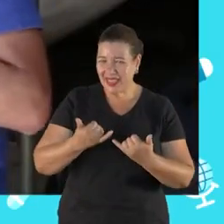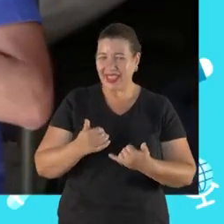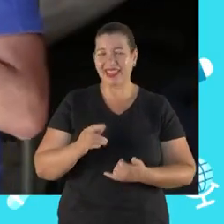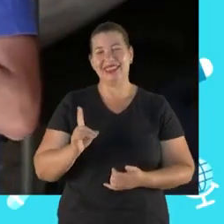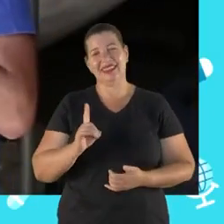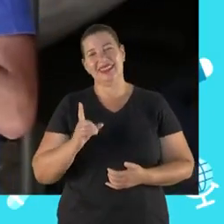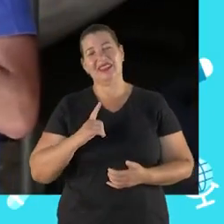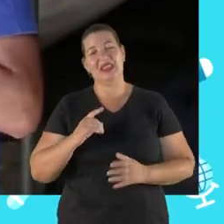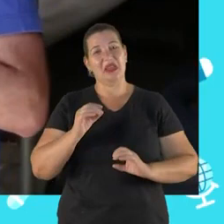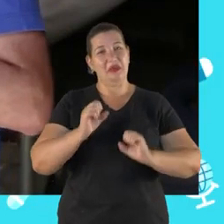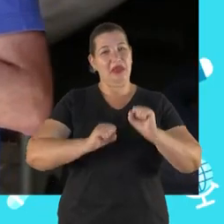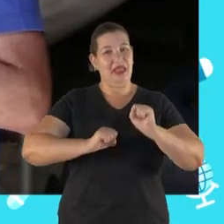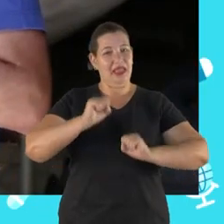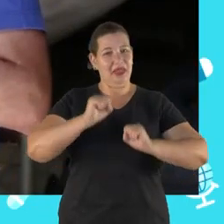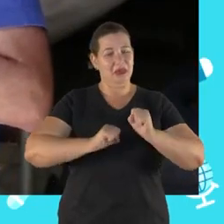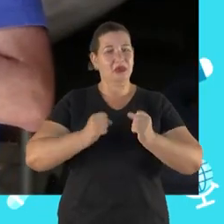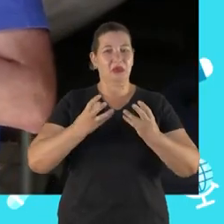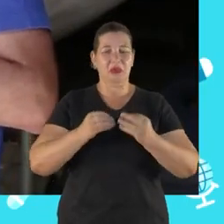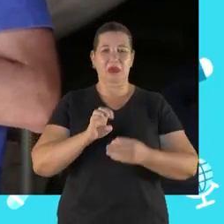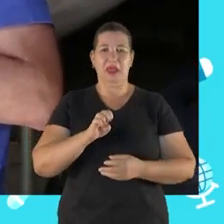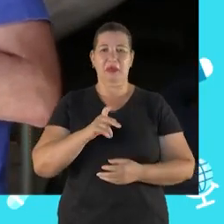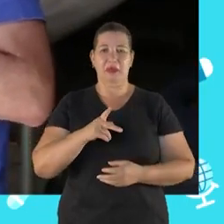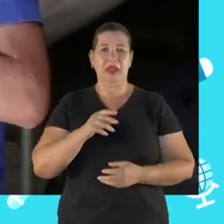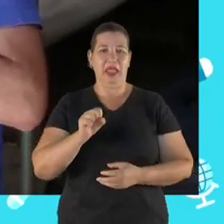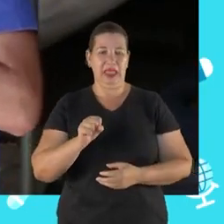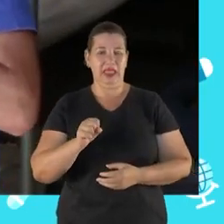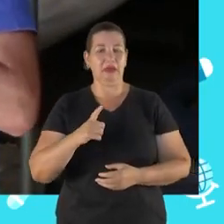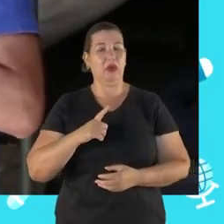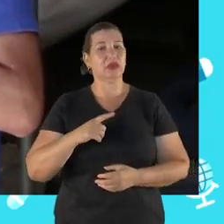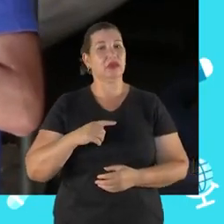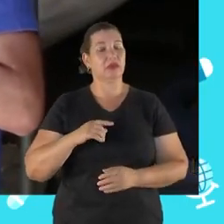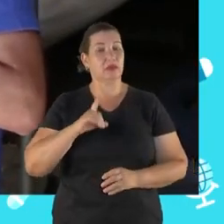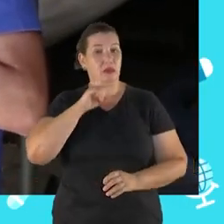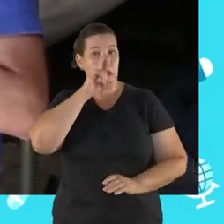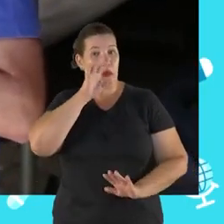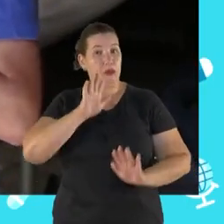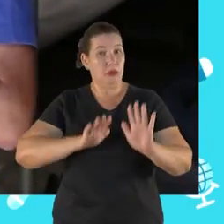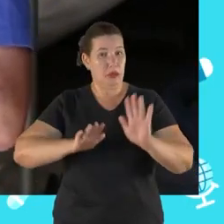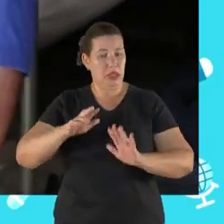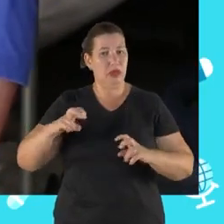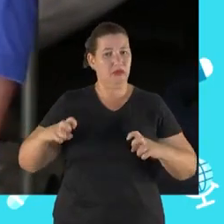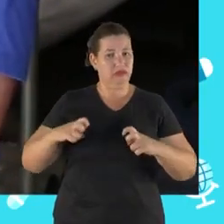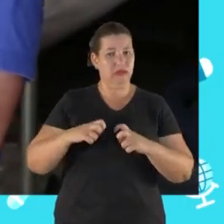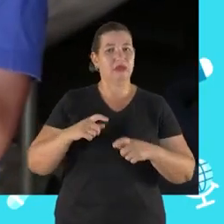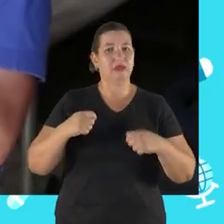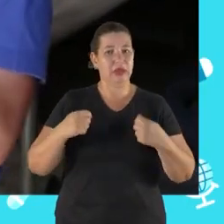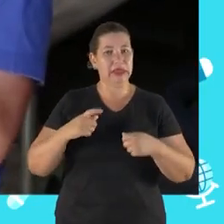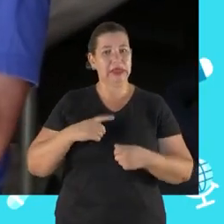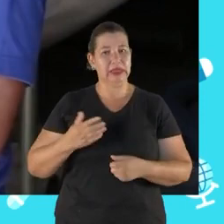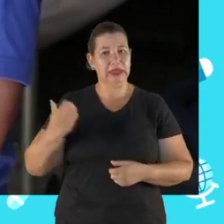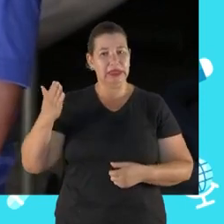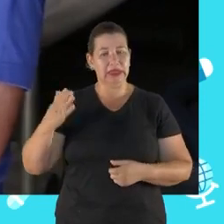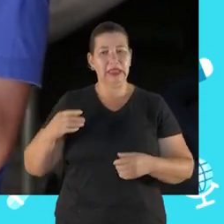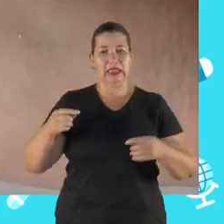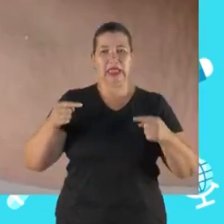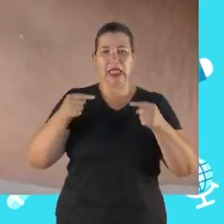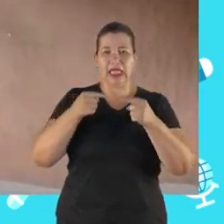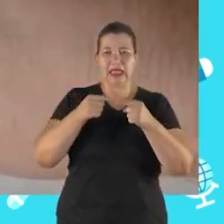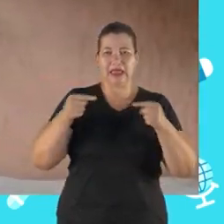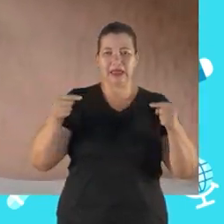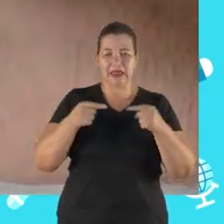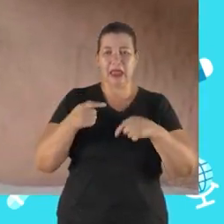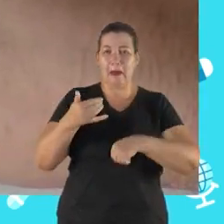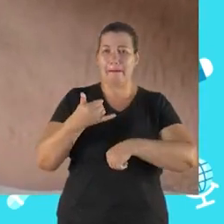Pode parecer brincadeira, mas quando a gente fala de uma indústria com tanto EPS, isso pode causar algum acidente. É por isso que esses silos, eles